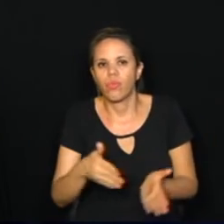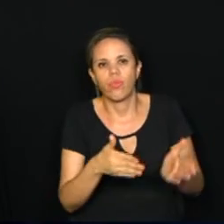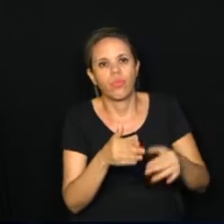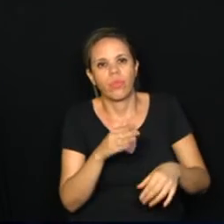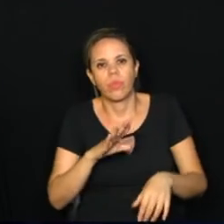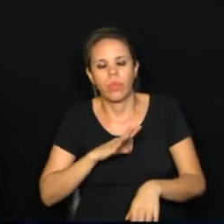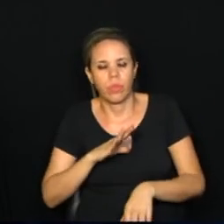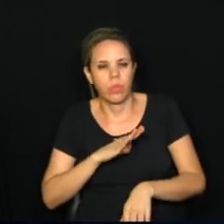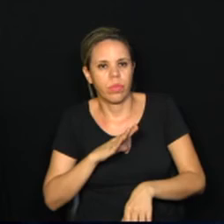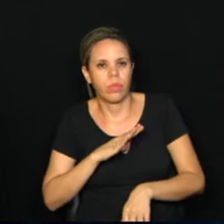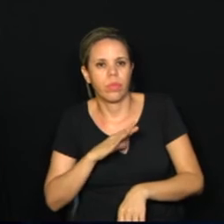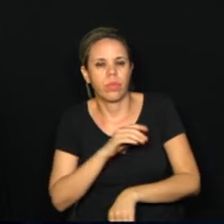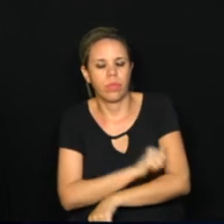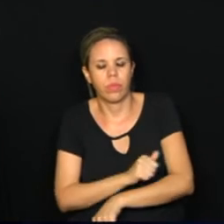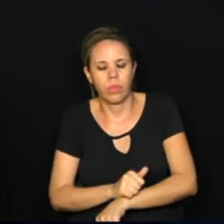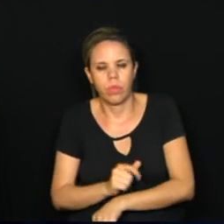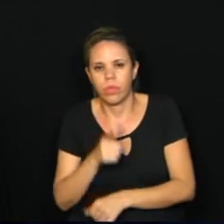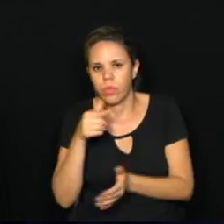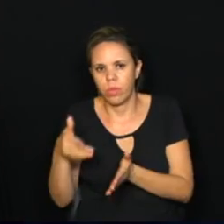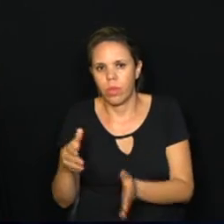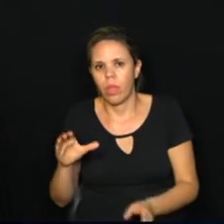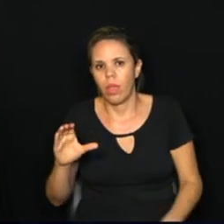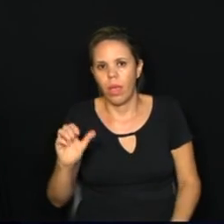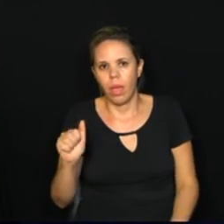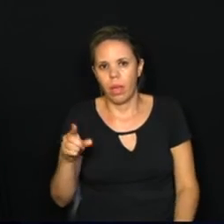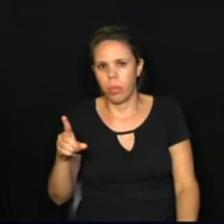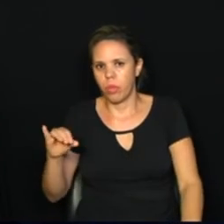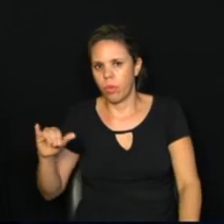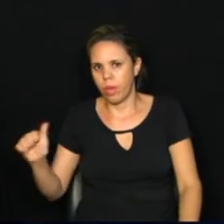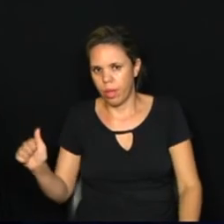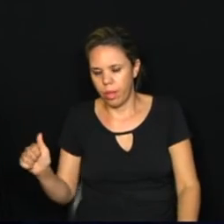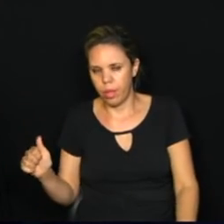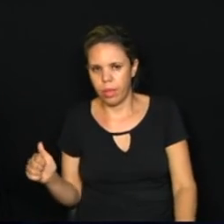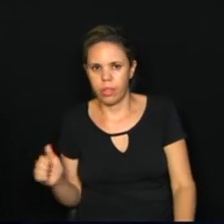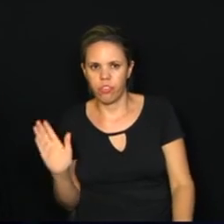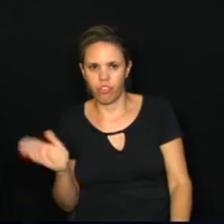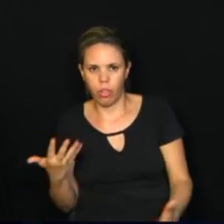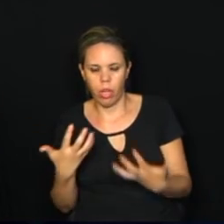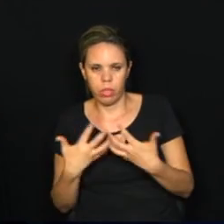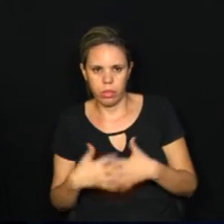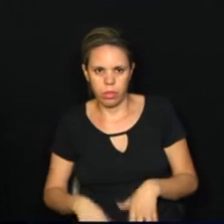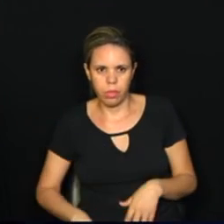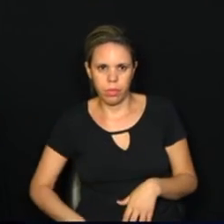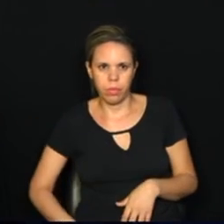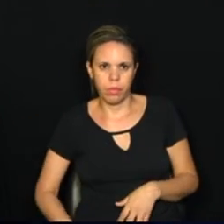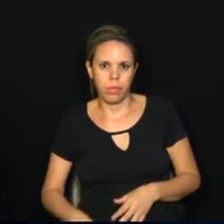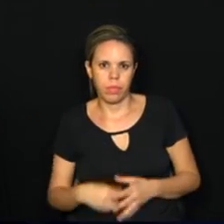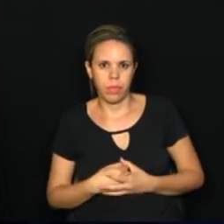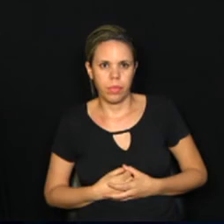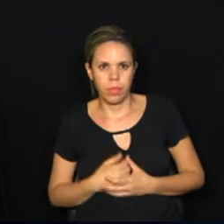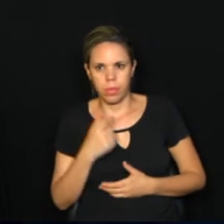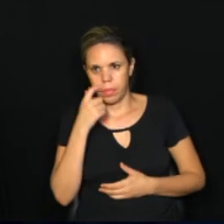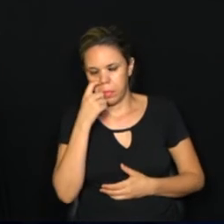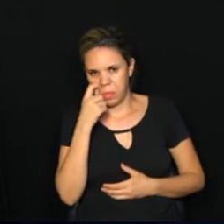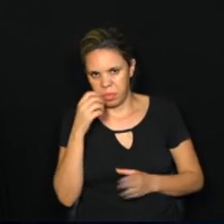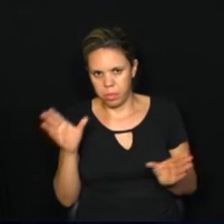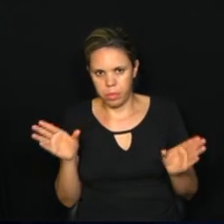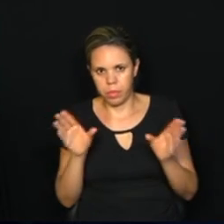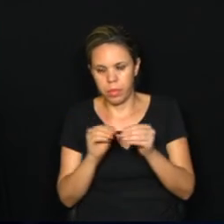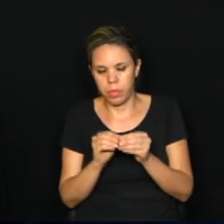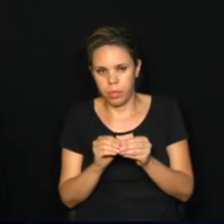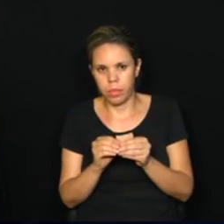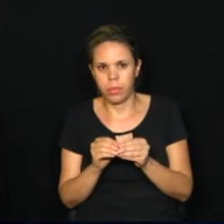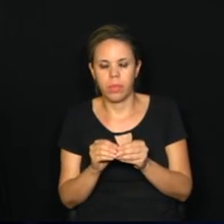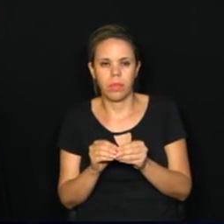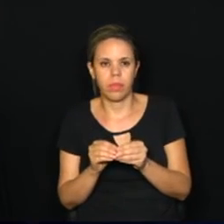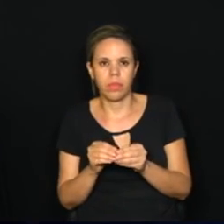Amparo no Rio Camanducaia, né, ele já está em execução. A previsão da conclusão do reservatório é